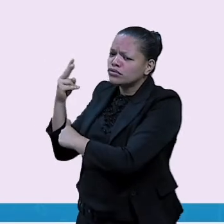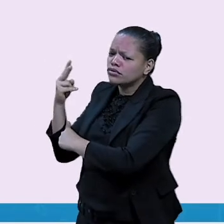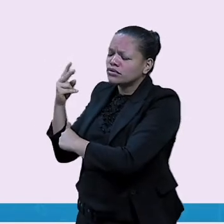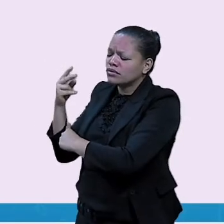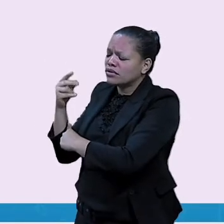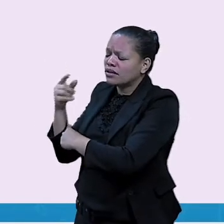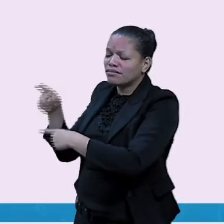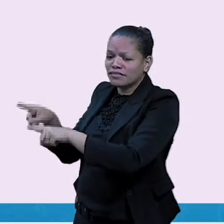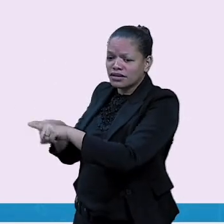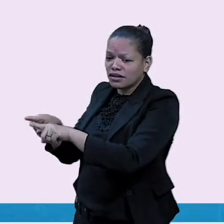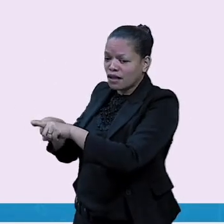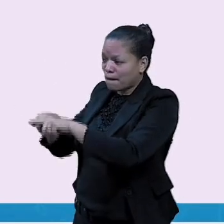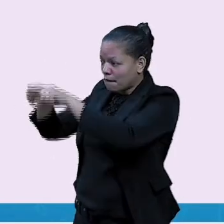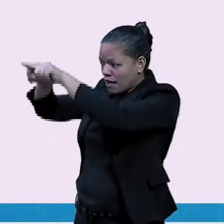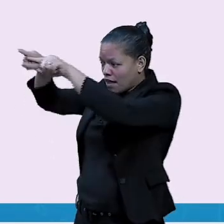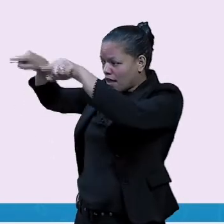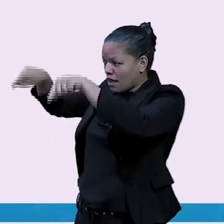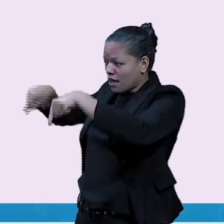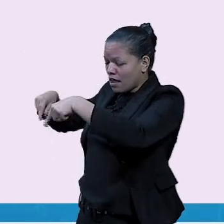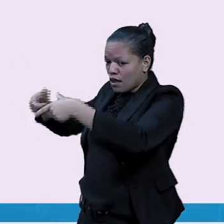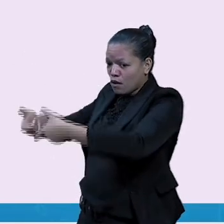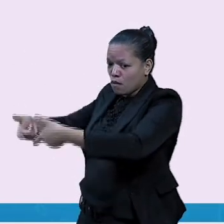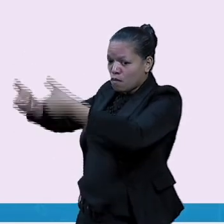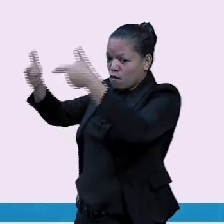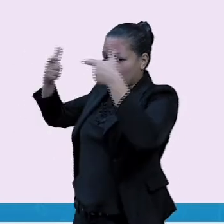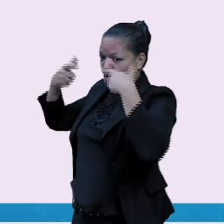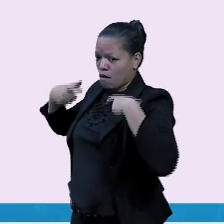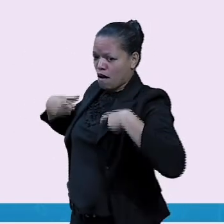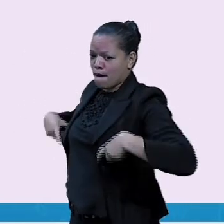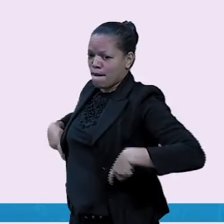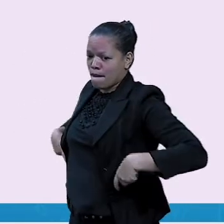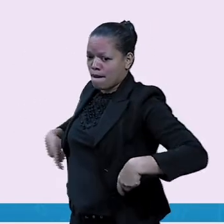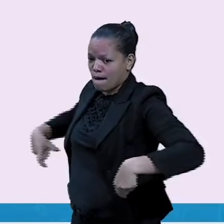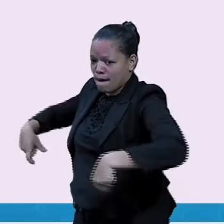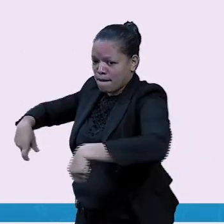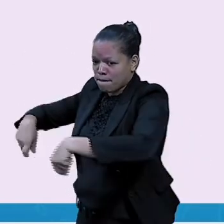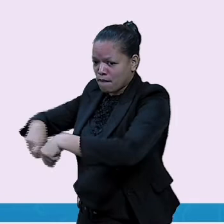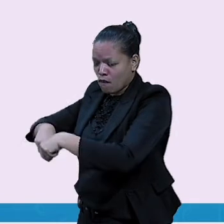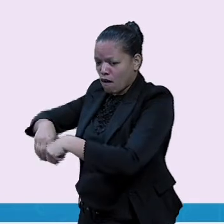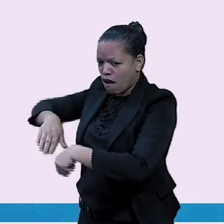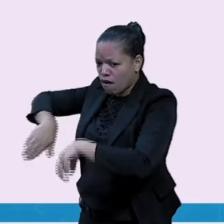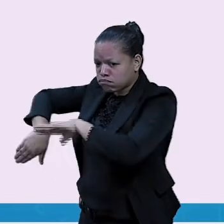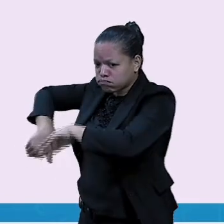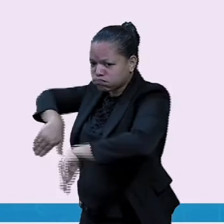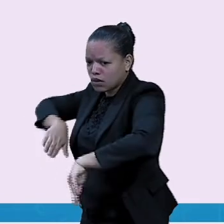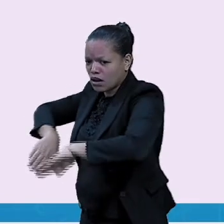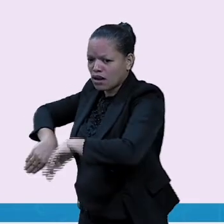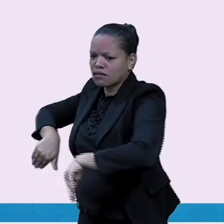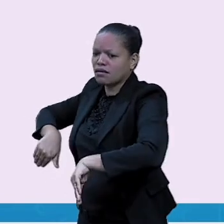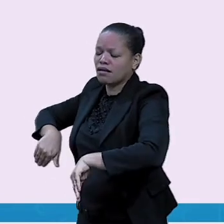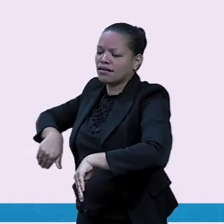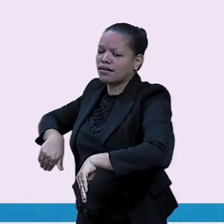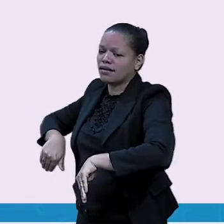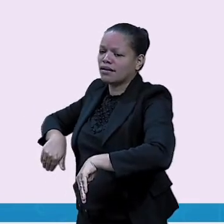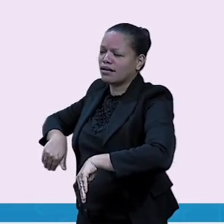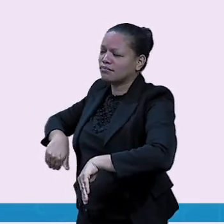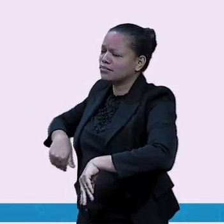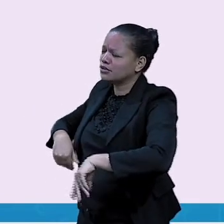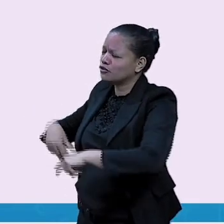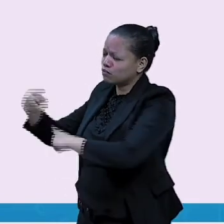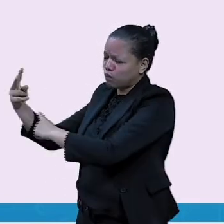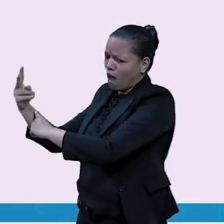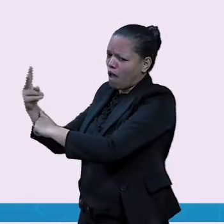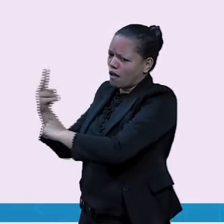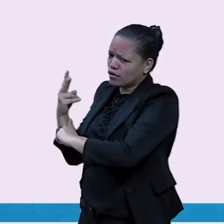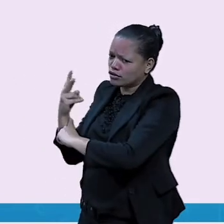Lelé. Então, o Chico Bento estava ali, ó, desesperado, porque ele já não estava conseguindo nadar mais. Pediu socorro para o seu amigo Zé